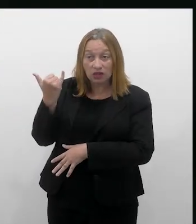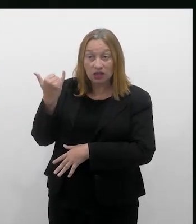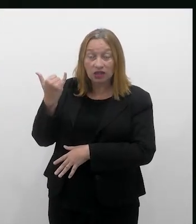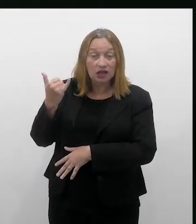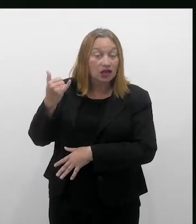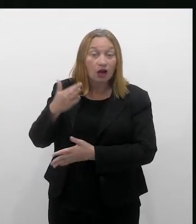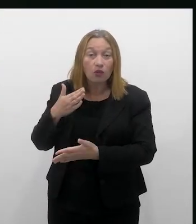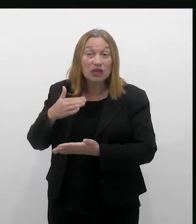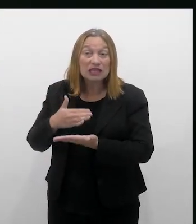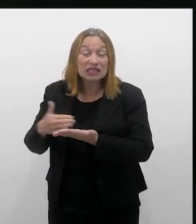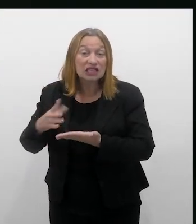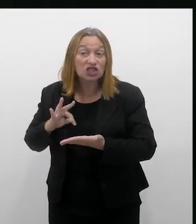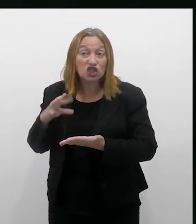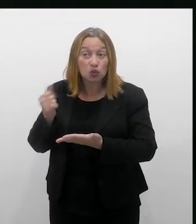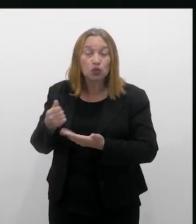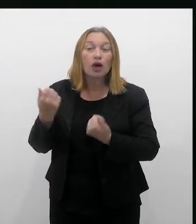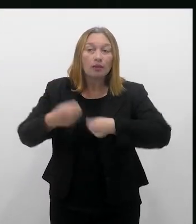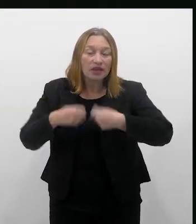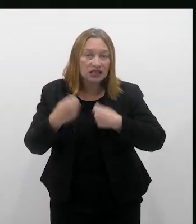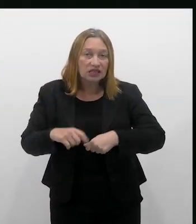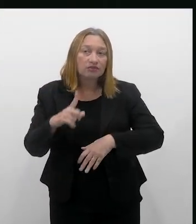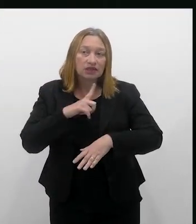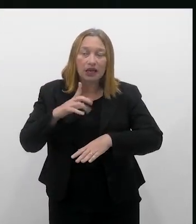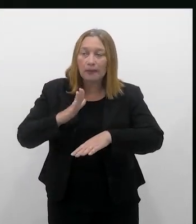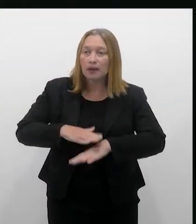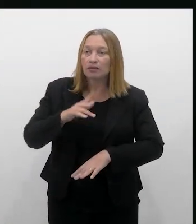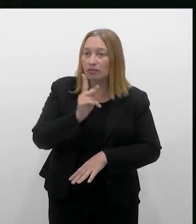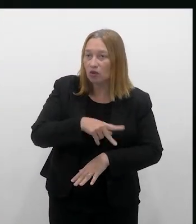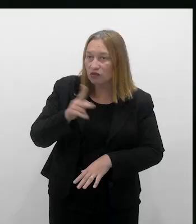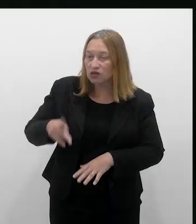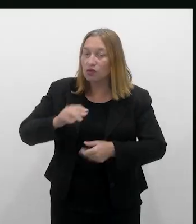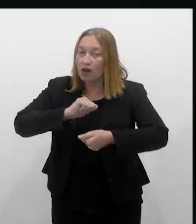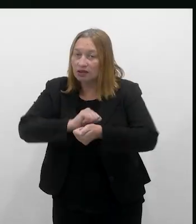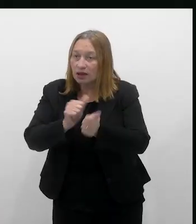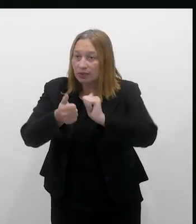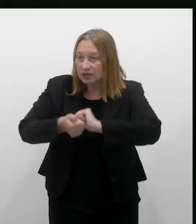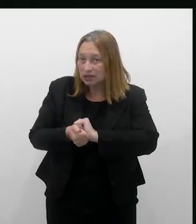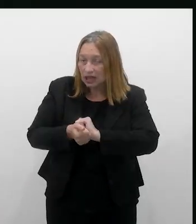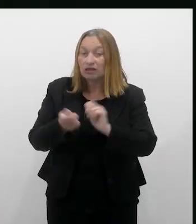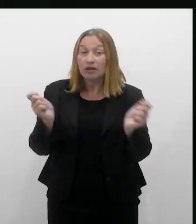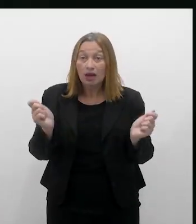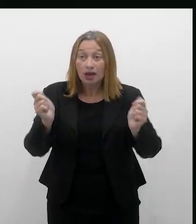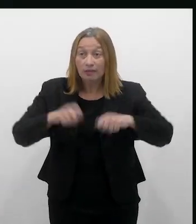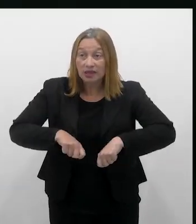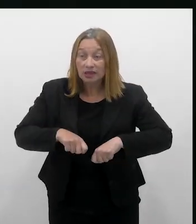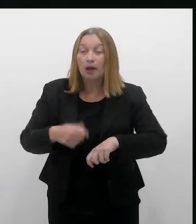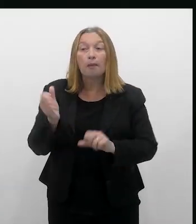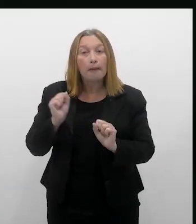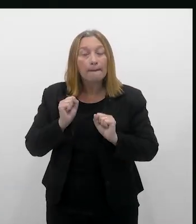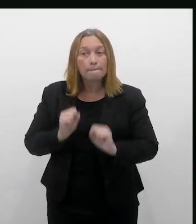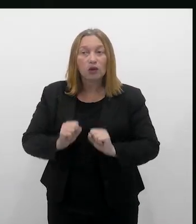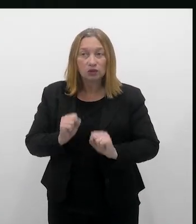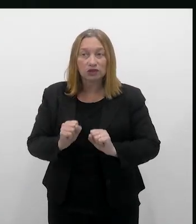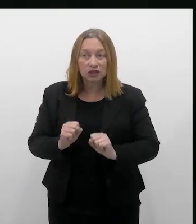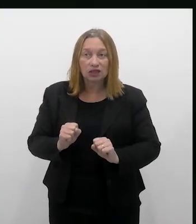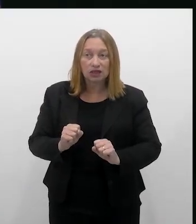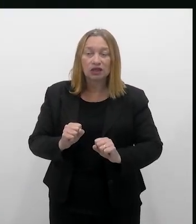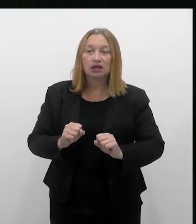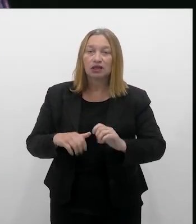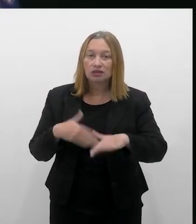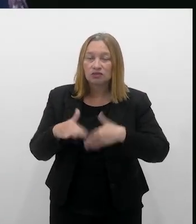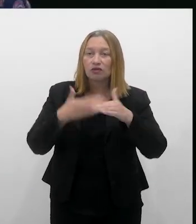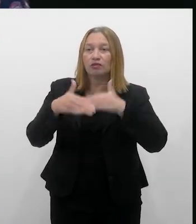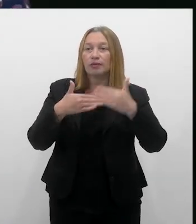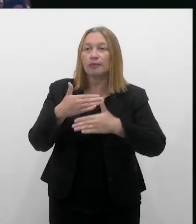é a ponta da história, né? Porque nós precisamos ter um corpo docente adequado, capacitado, para a gente poder gerar